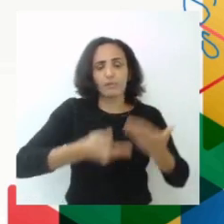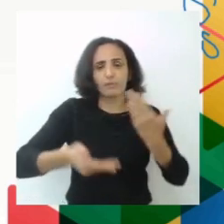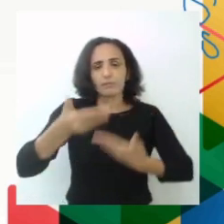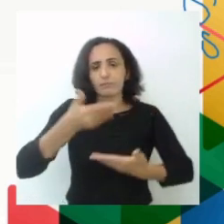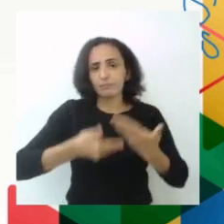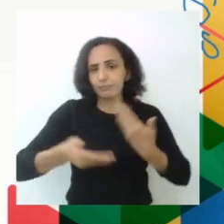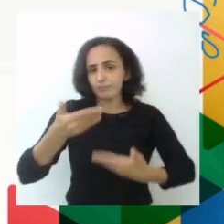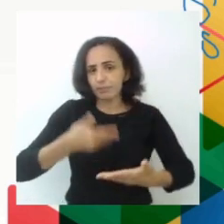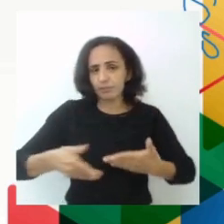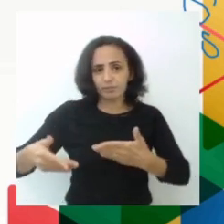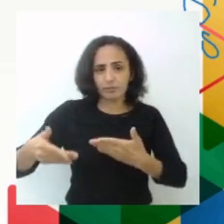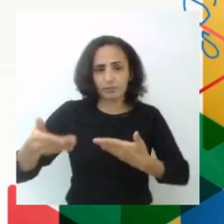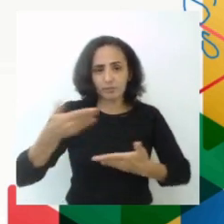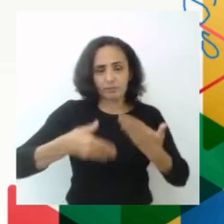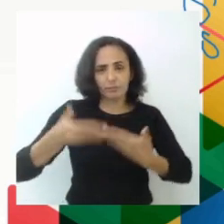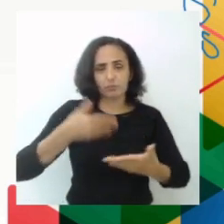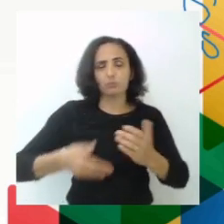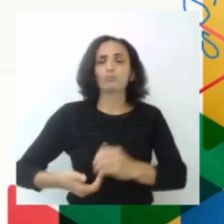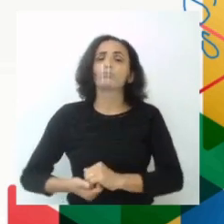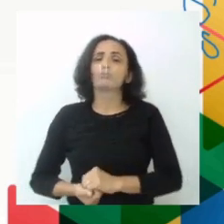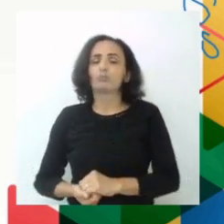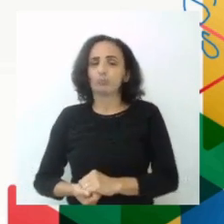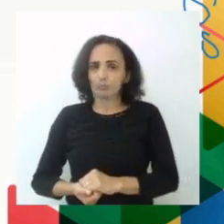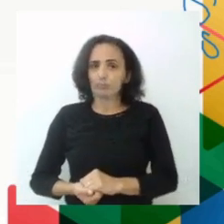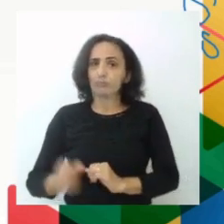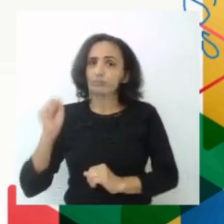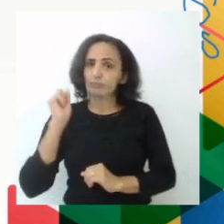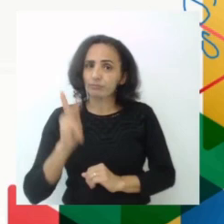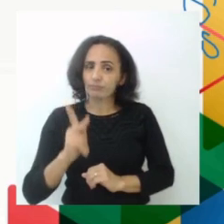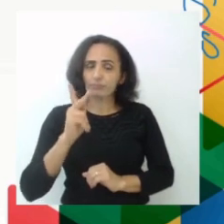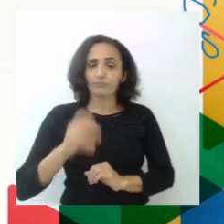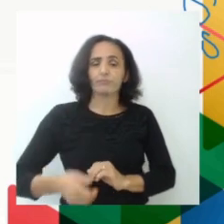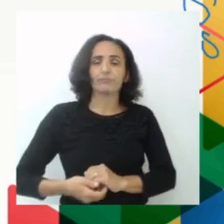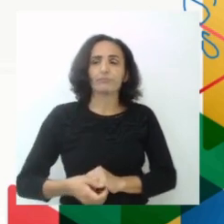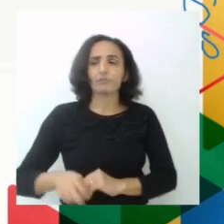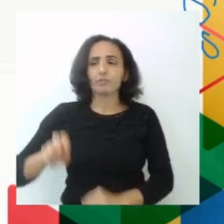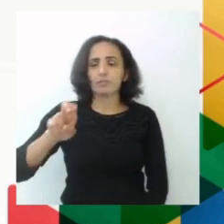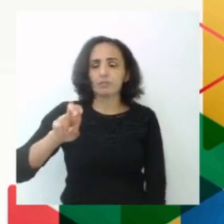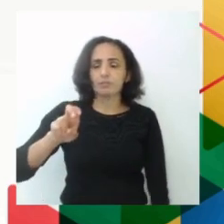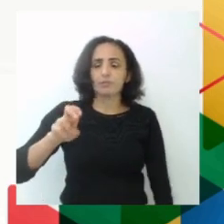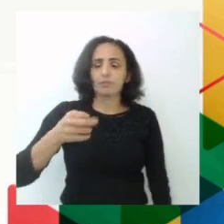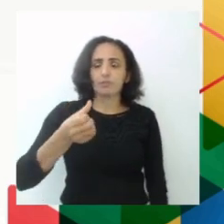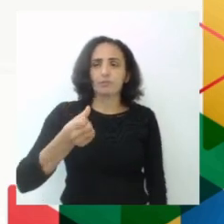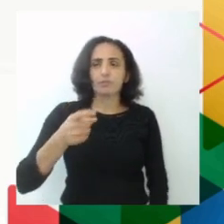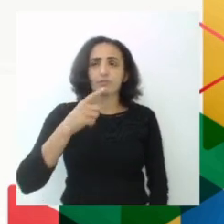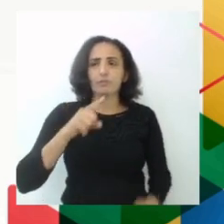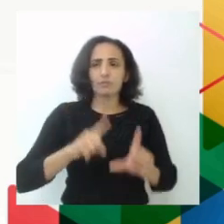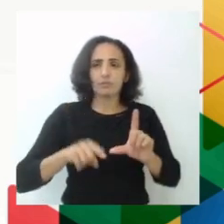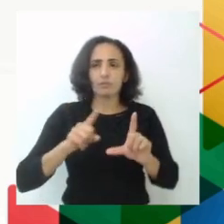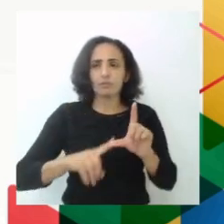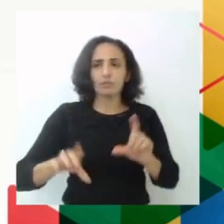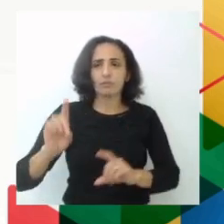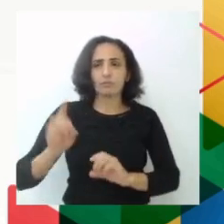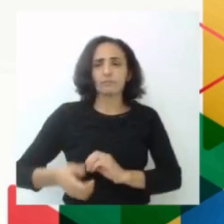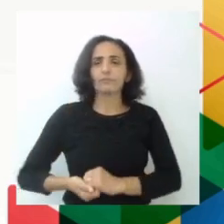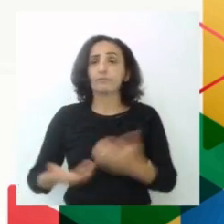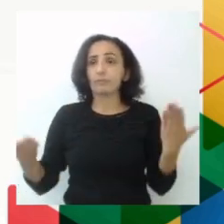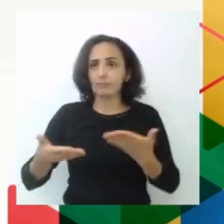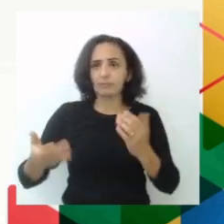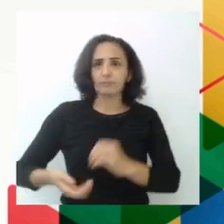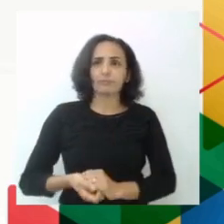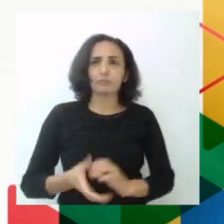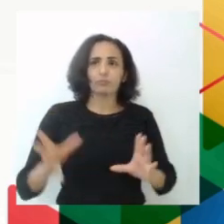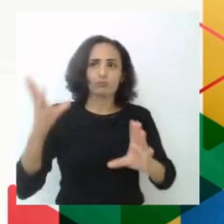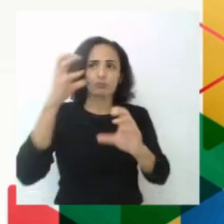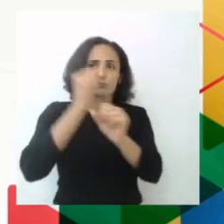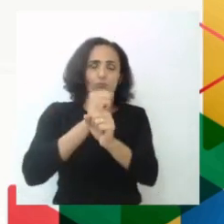disponíveis para a escolha. Certo? Então, 56, letra D. Próxima questão diz assim.